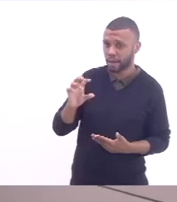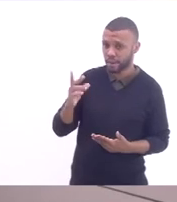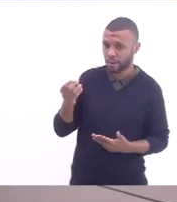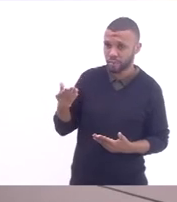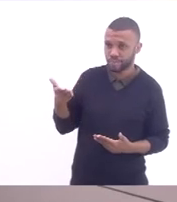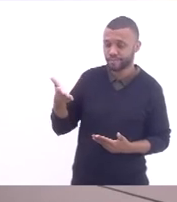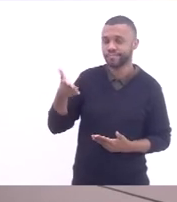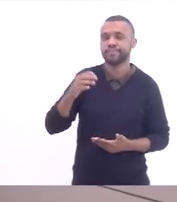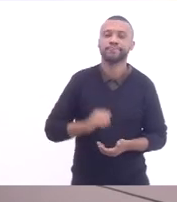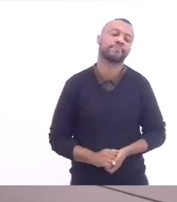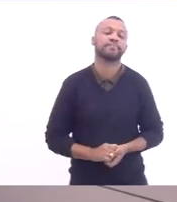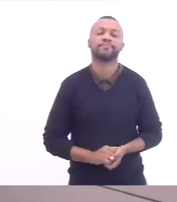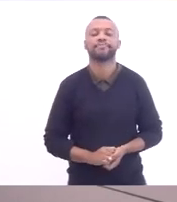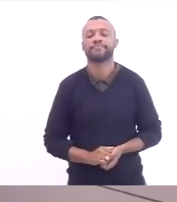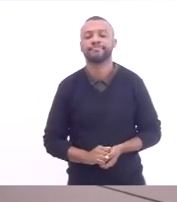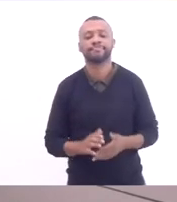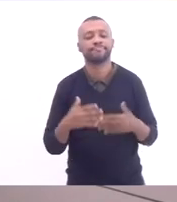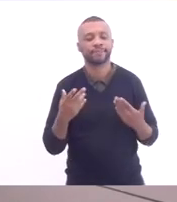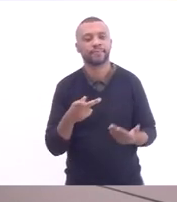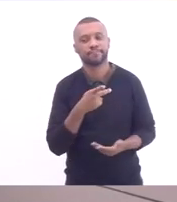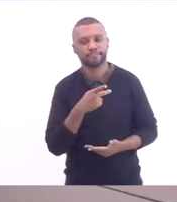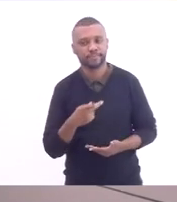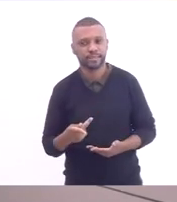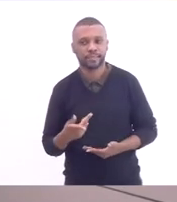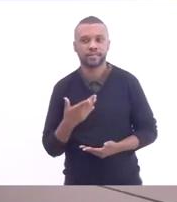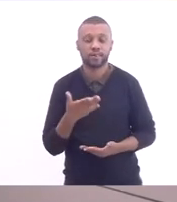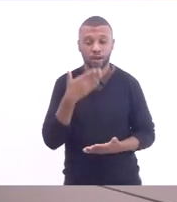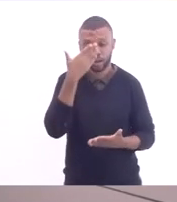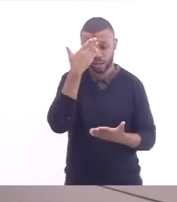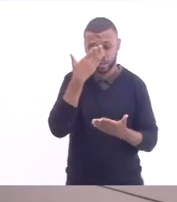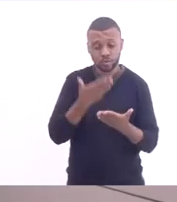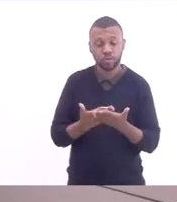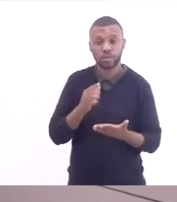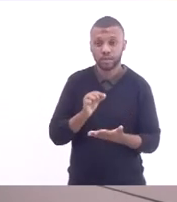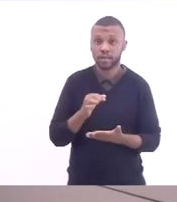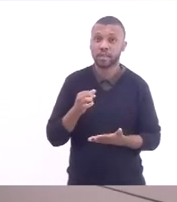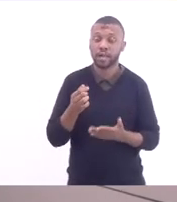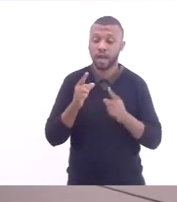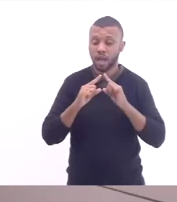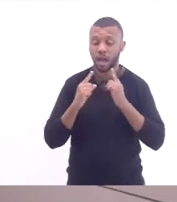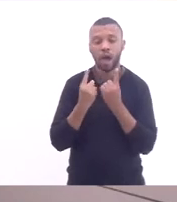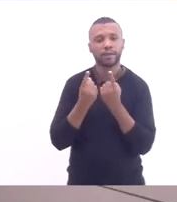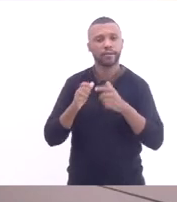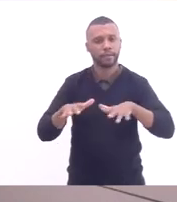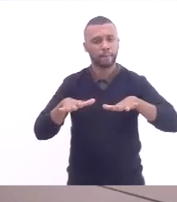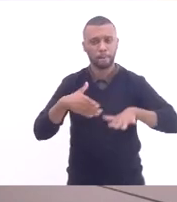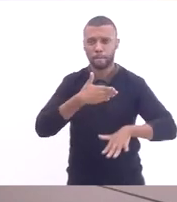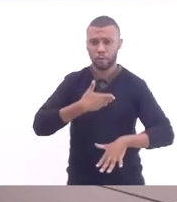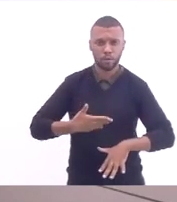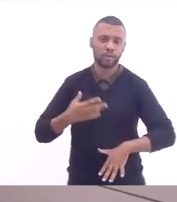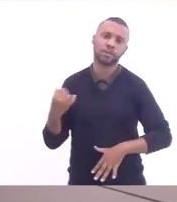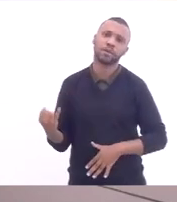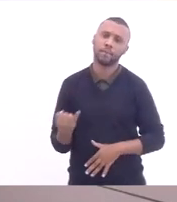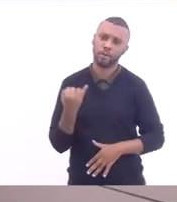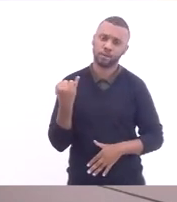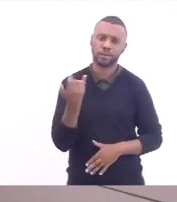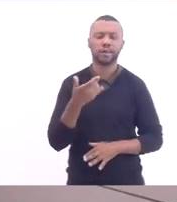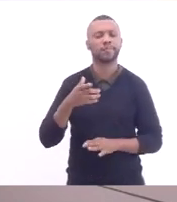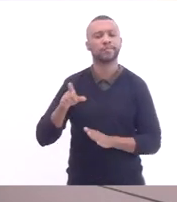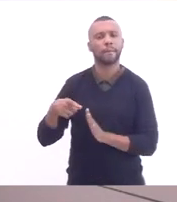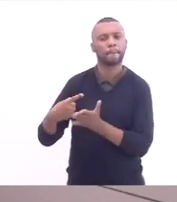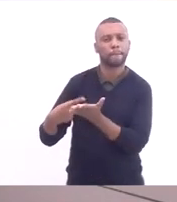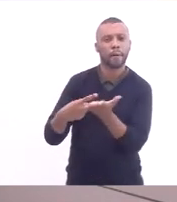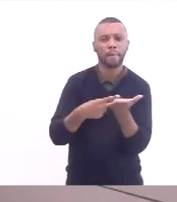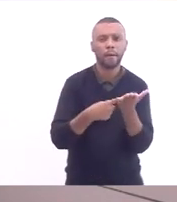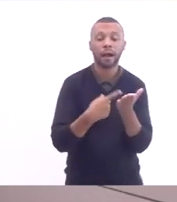Presidente, bom, eu acho importante as audiências públicas que são realizadas aqui